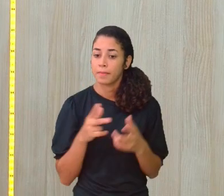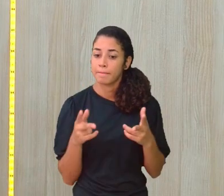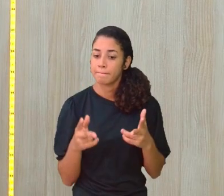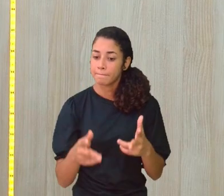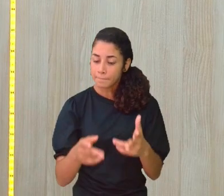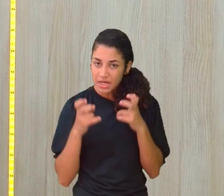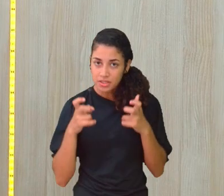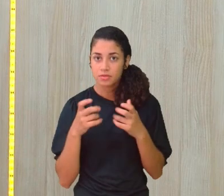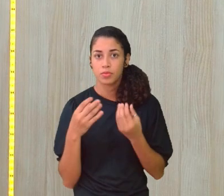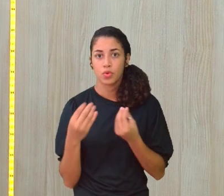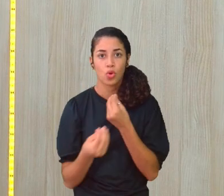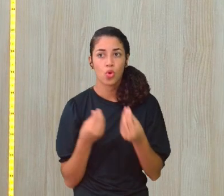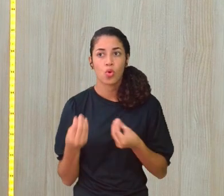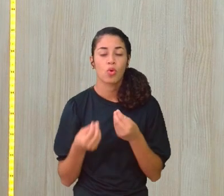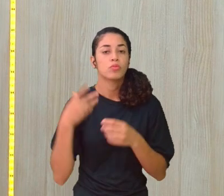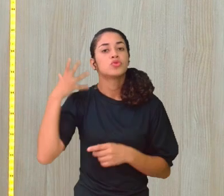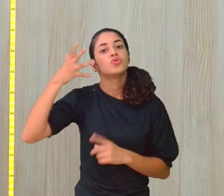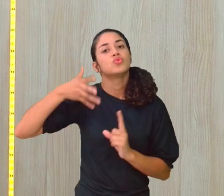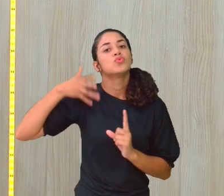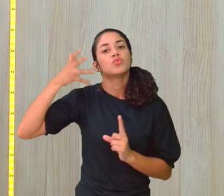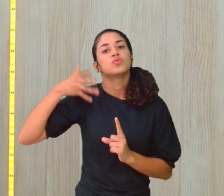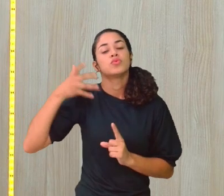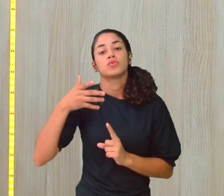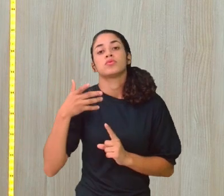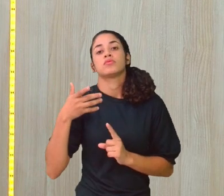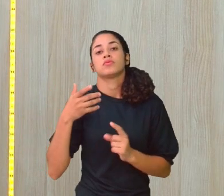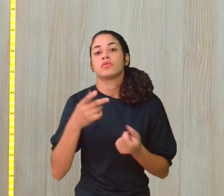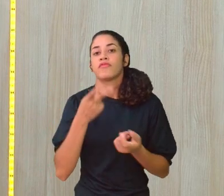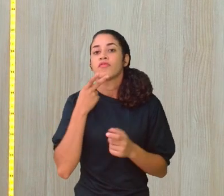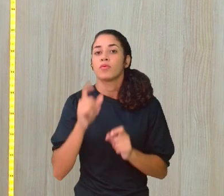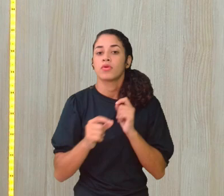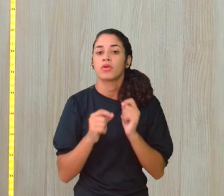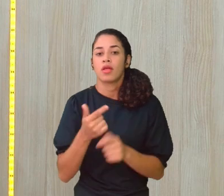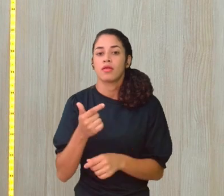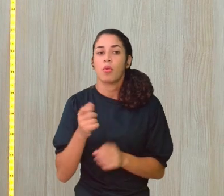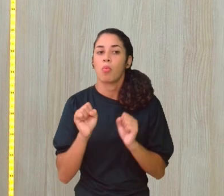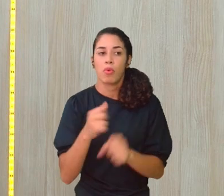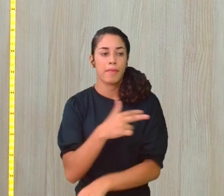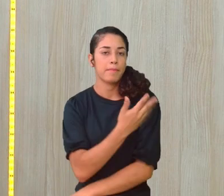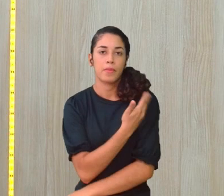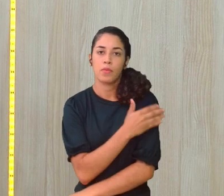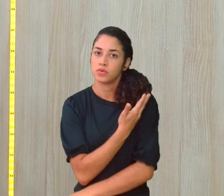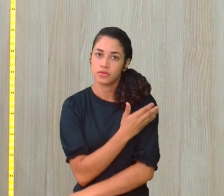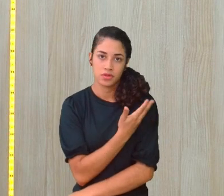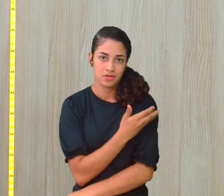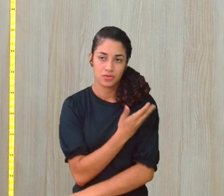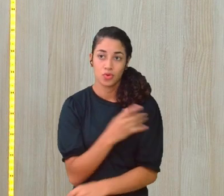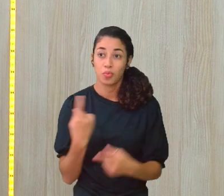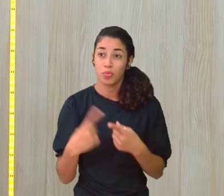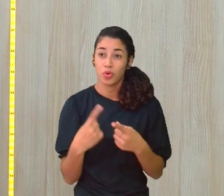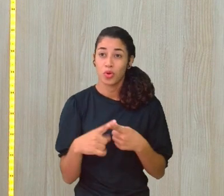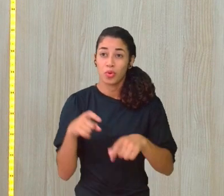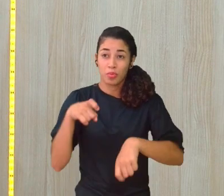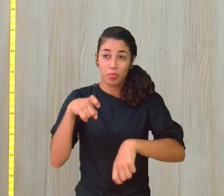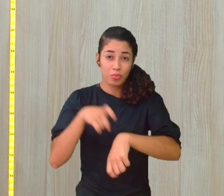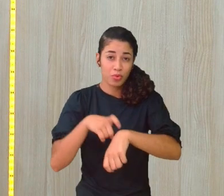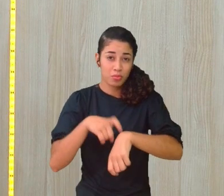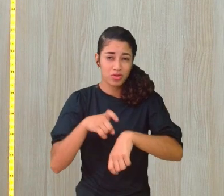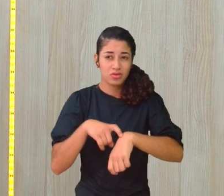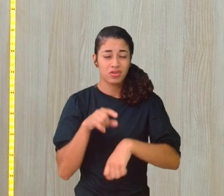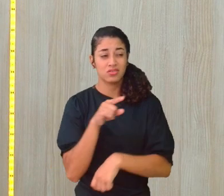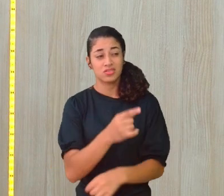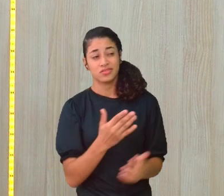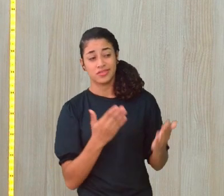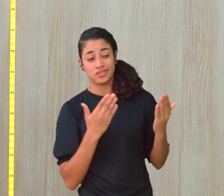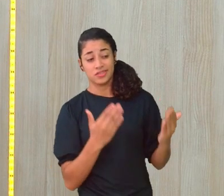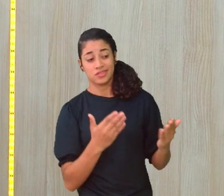perceber como o discurso ele dá conta de evidenciar os preconceitos. Sim. Né? Porque a partir do momento em que ela desconfia da pessoa simplesmente